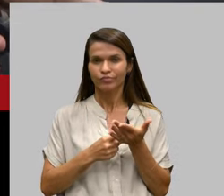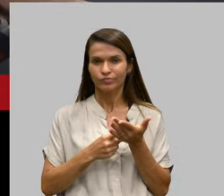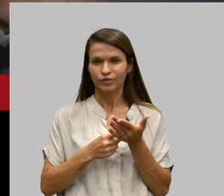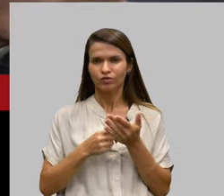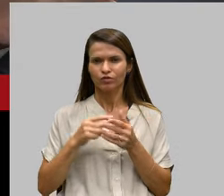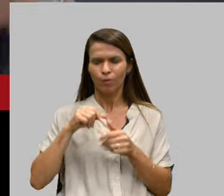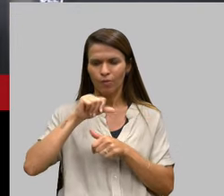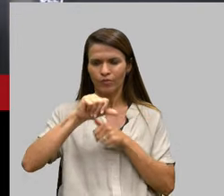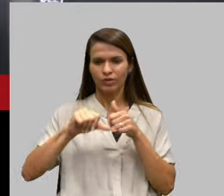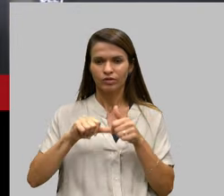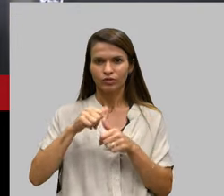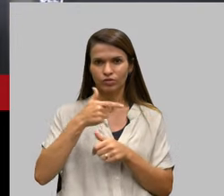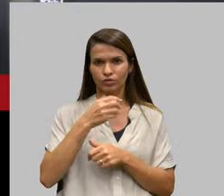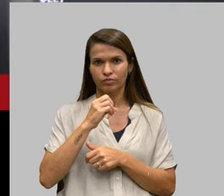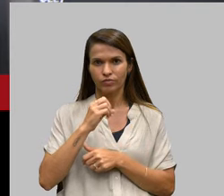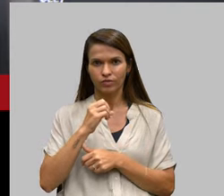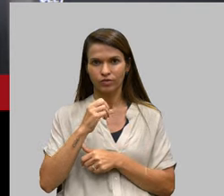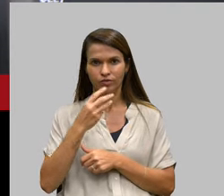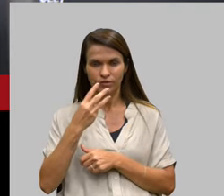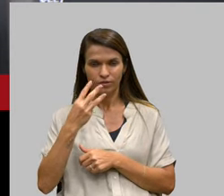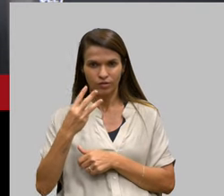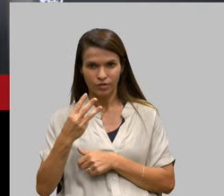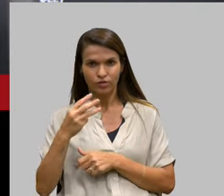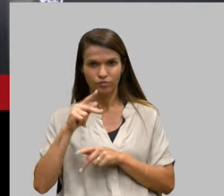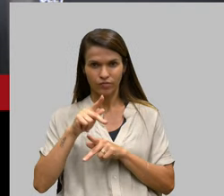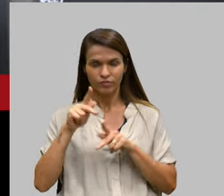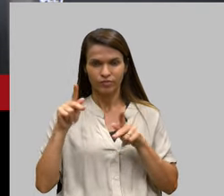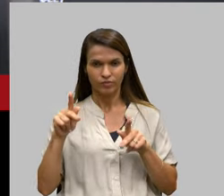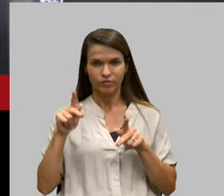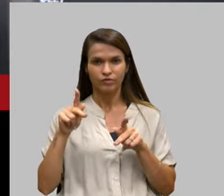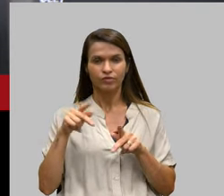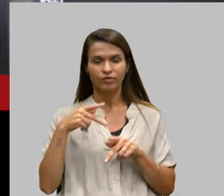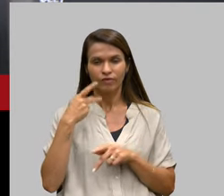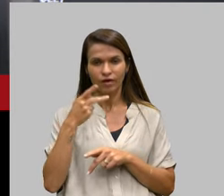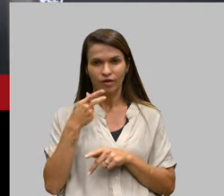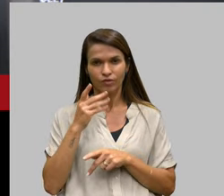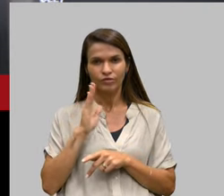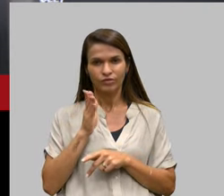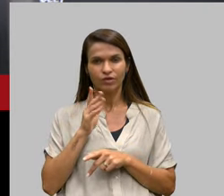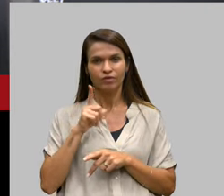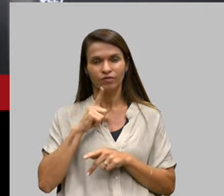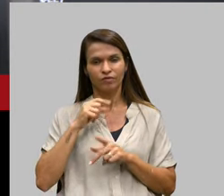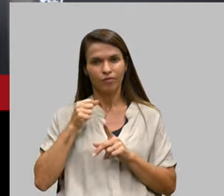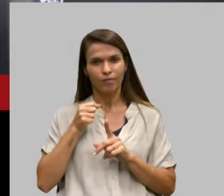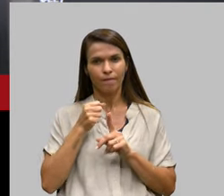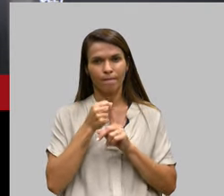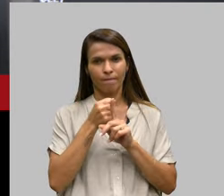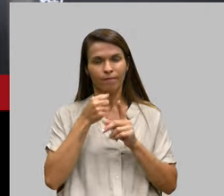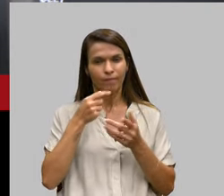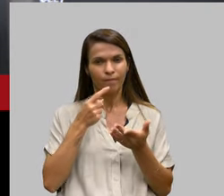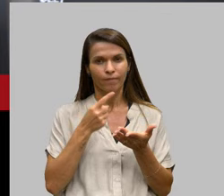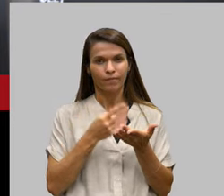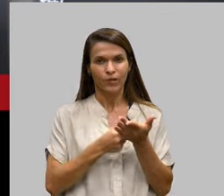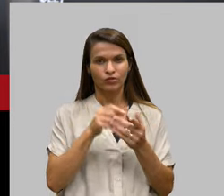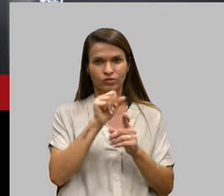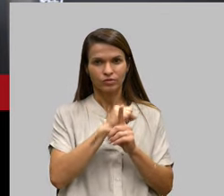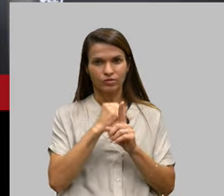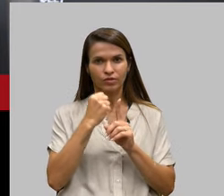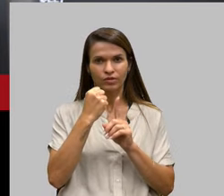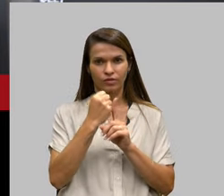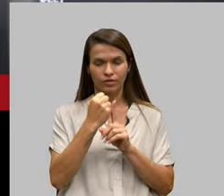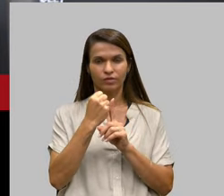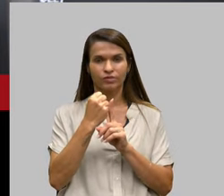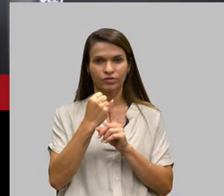2003 que o professor Dércio falou aqui hoje pra gente houve um pacto entre a sociedade e o estado